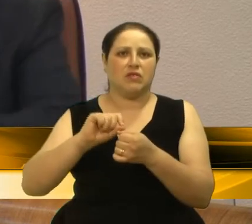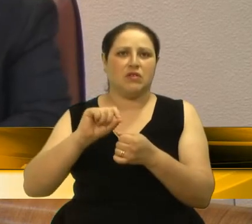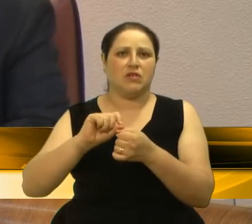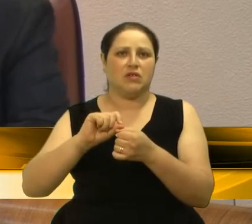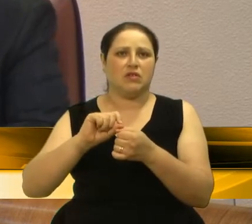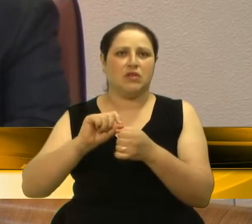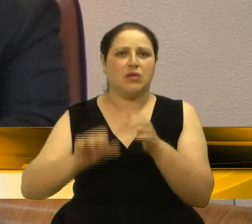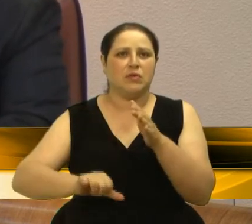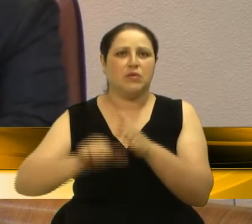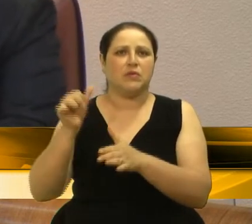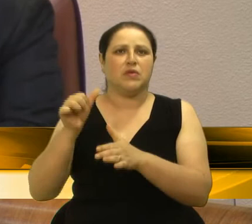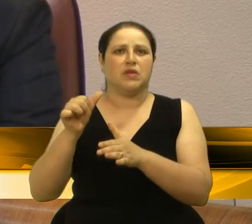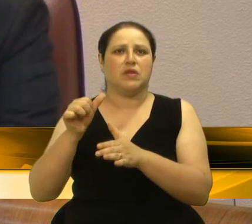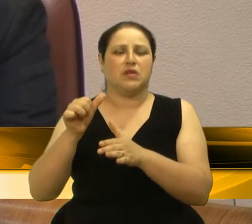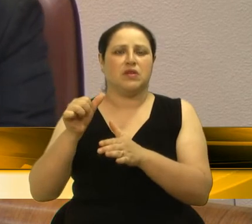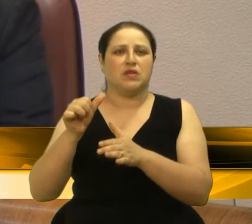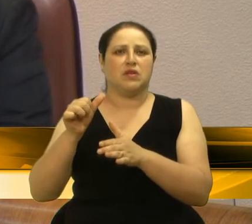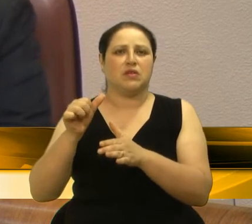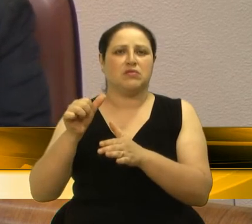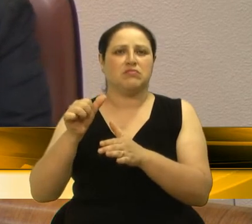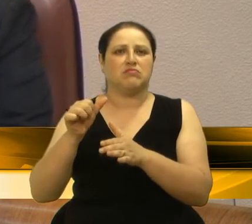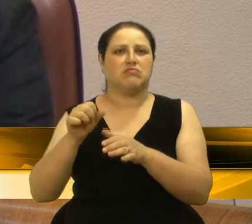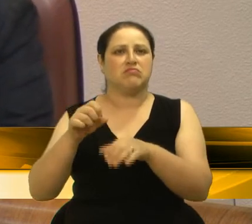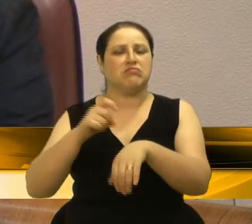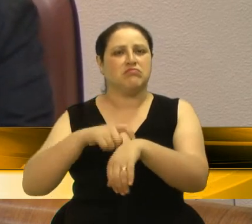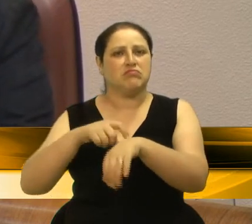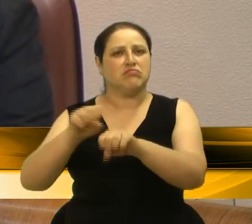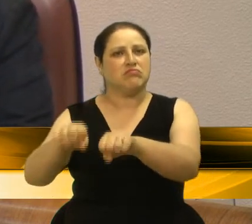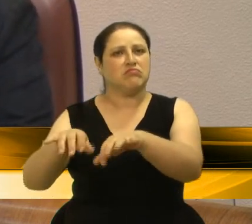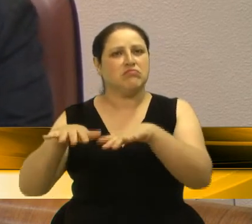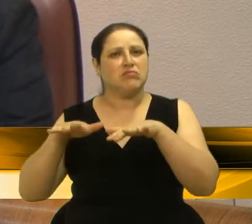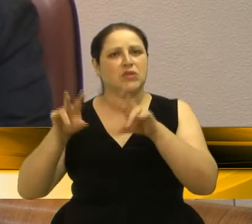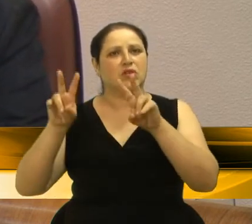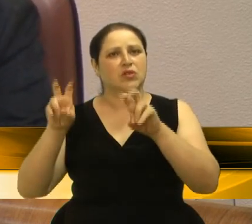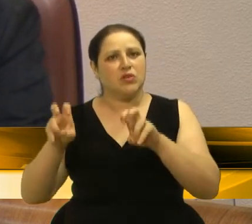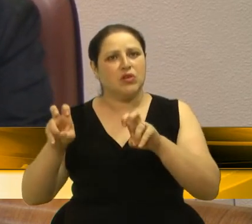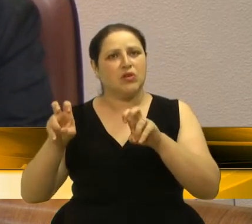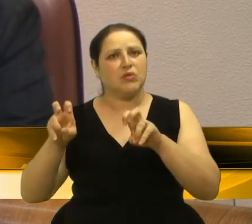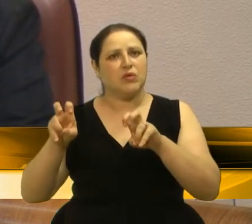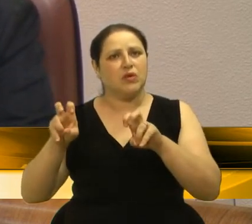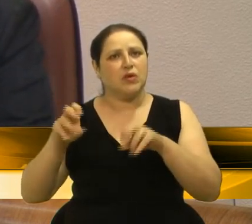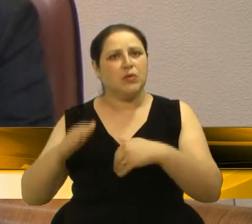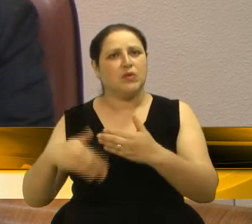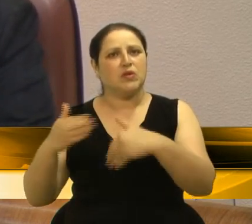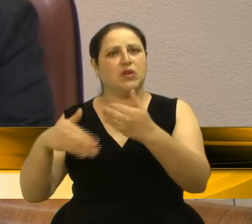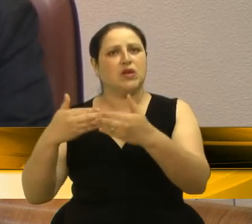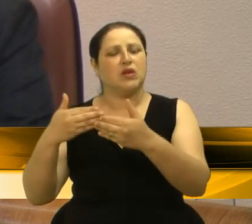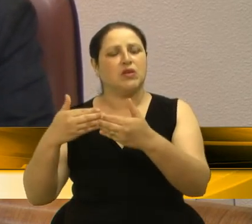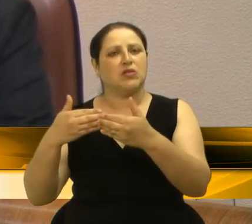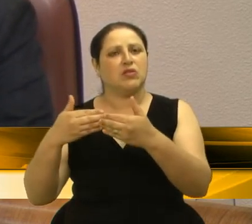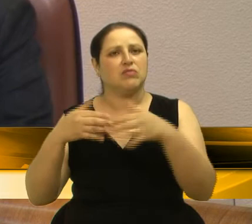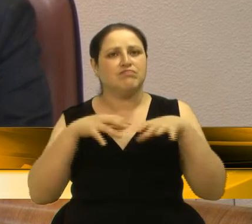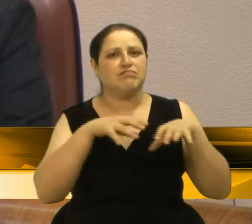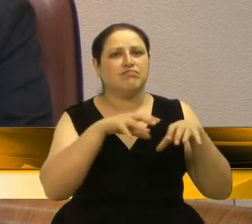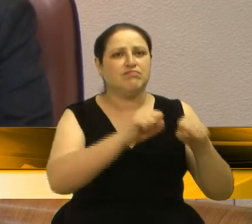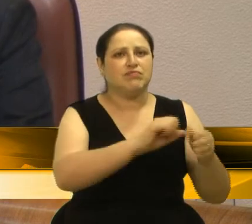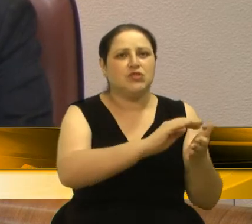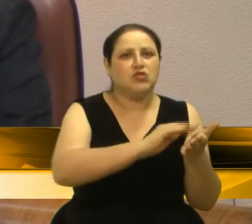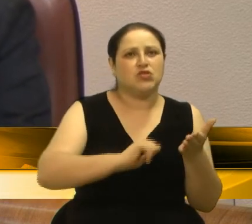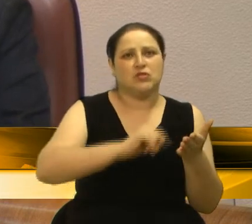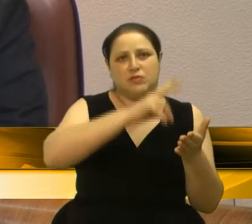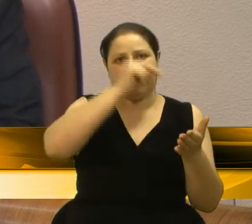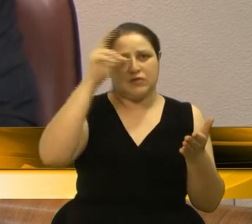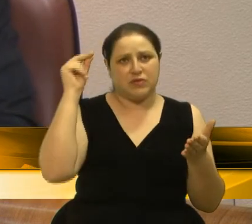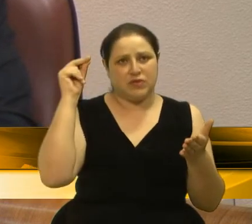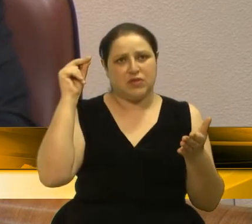a primeira sessão referente ao processo de cassação do prefeito, previsto no artigo 5º, inciso 2º do